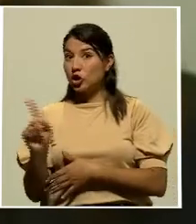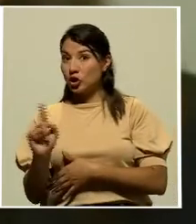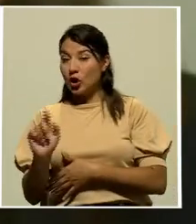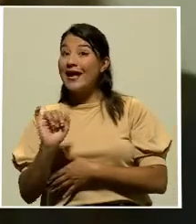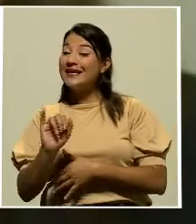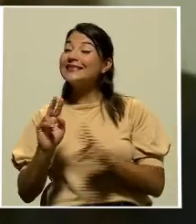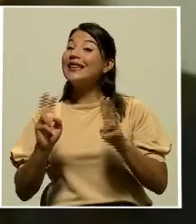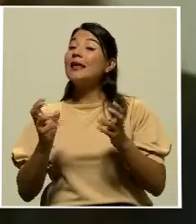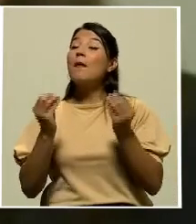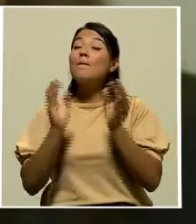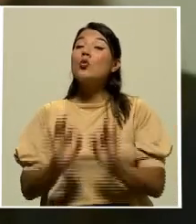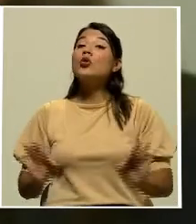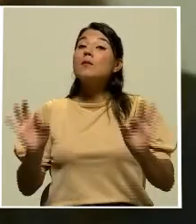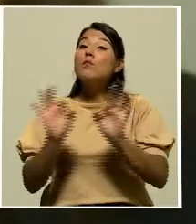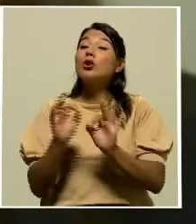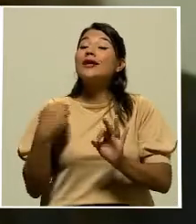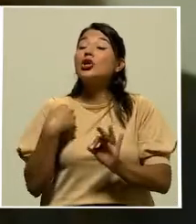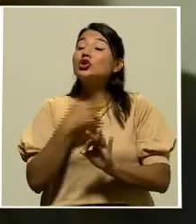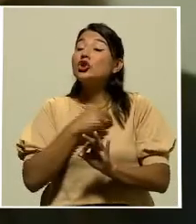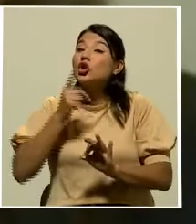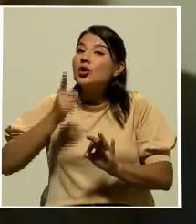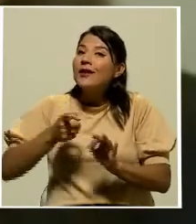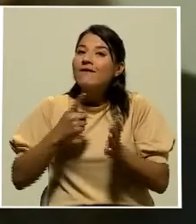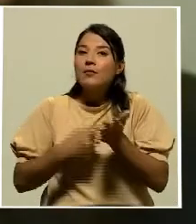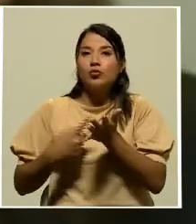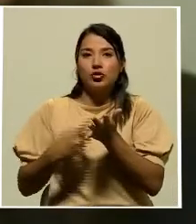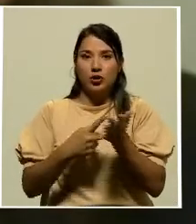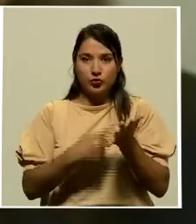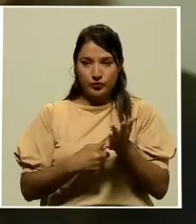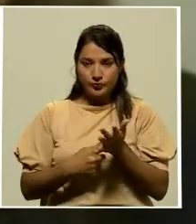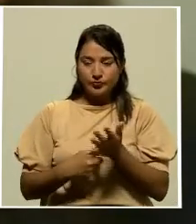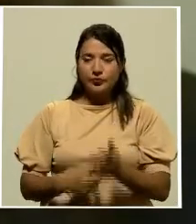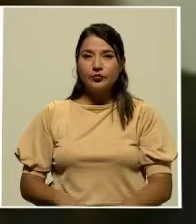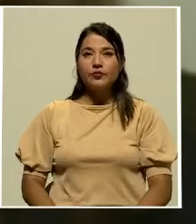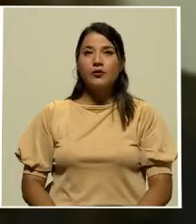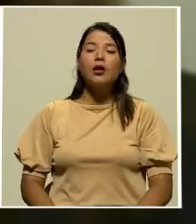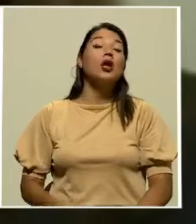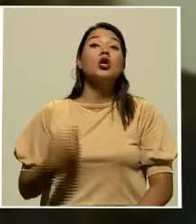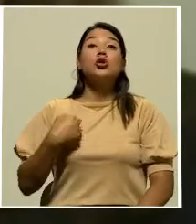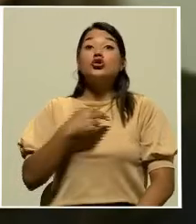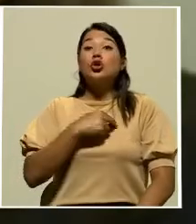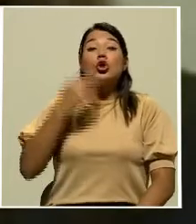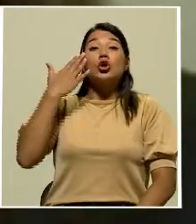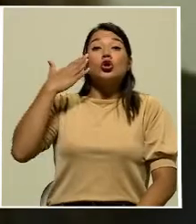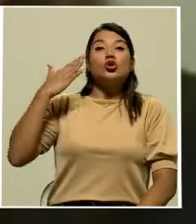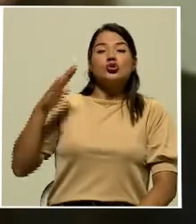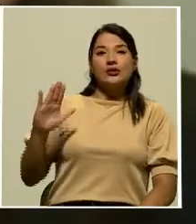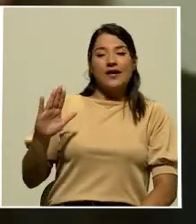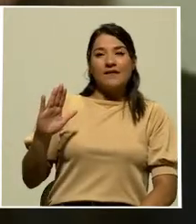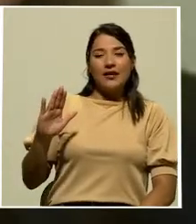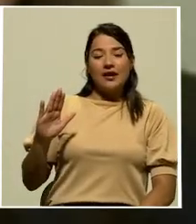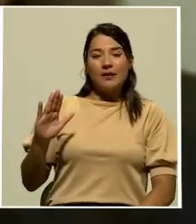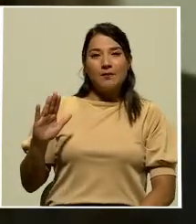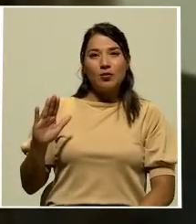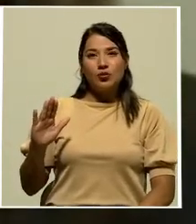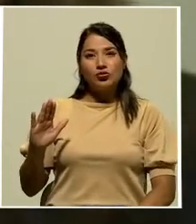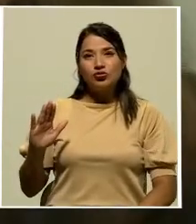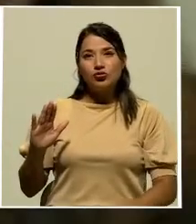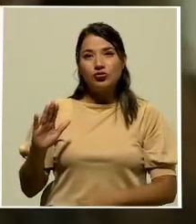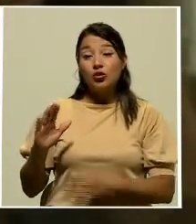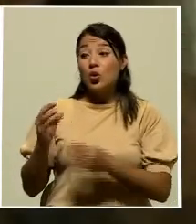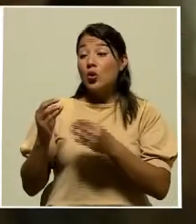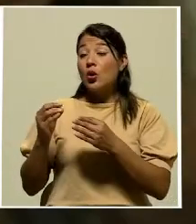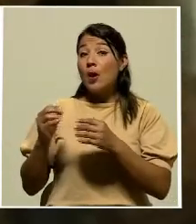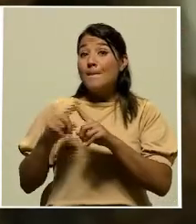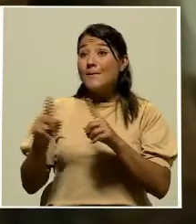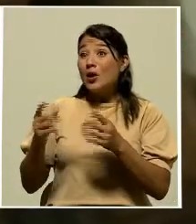que tenemos que debatir, especialmente la brecha digital. Nós sabemos que há uma percentagem, um número significativo